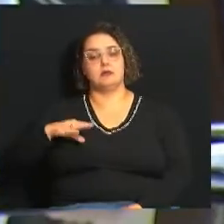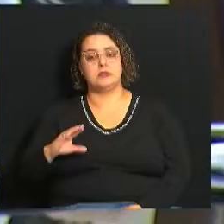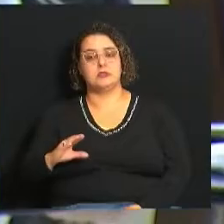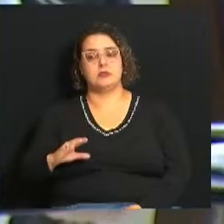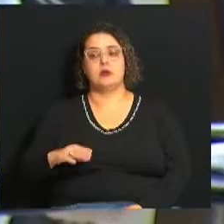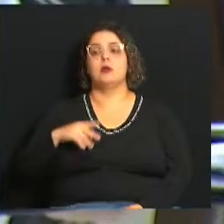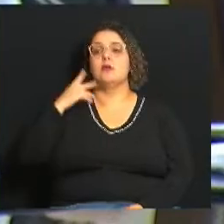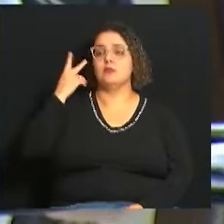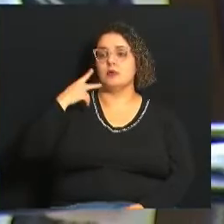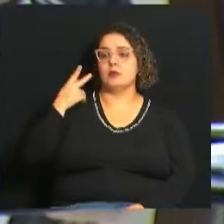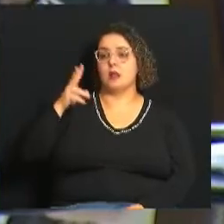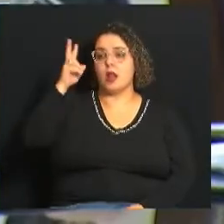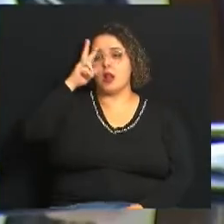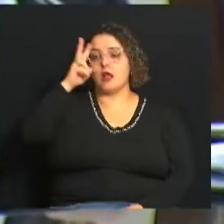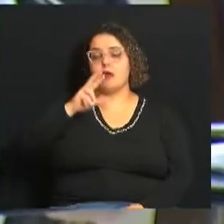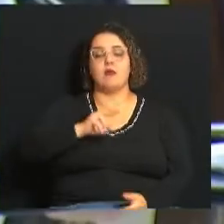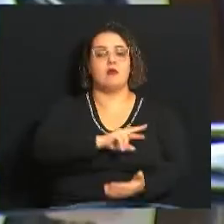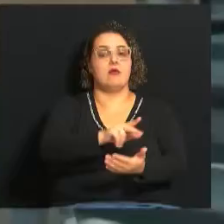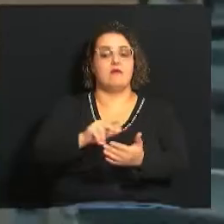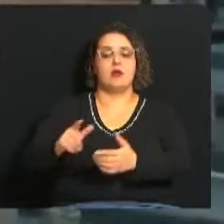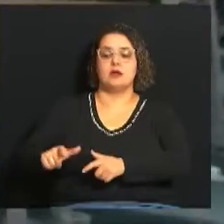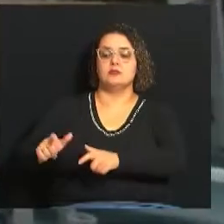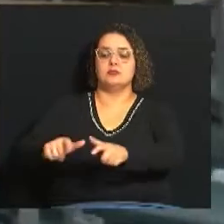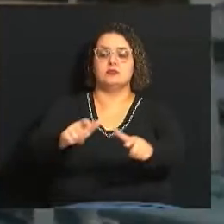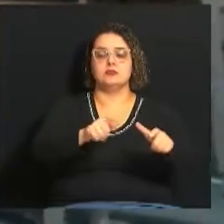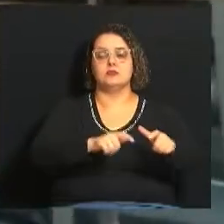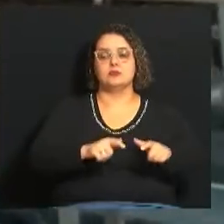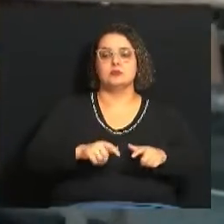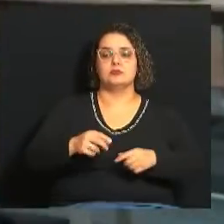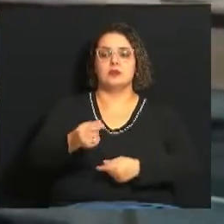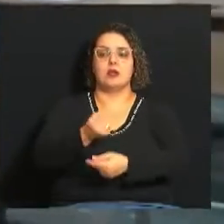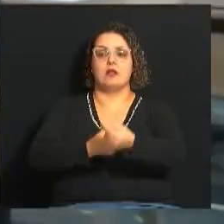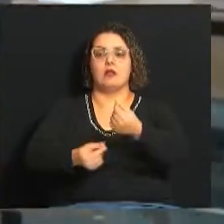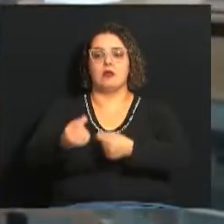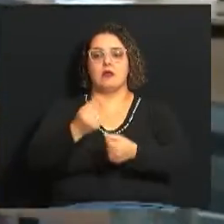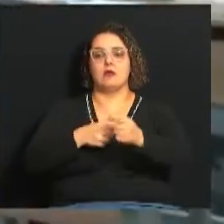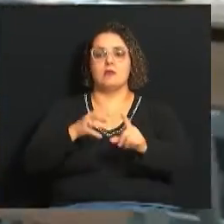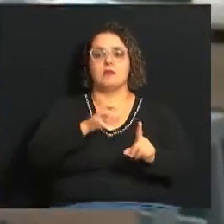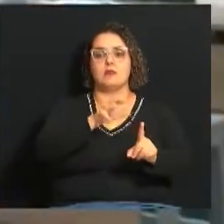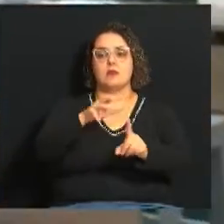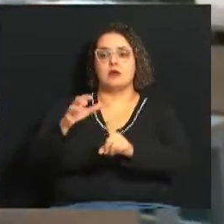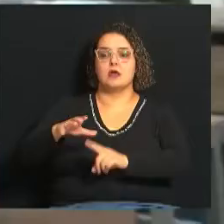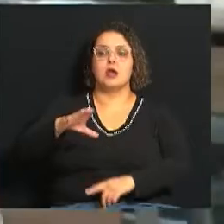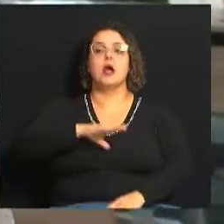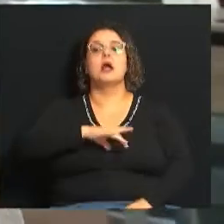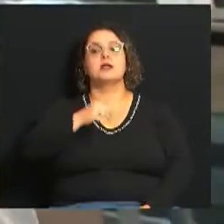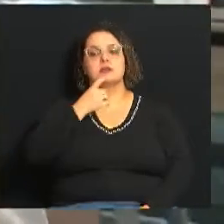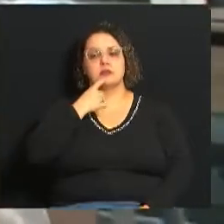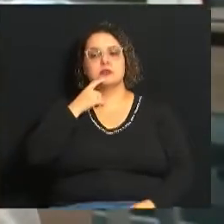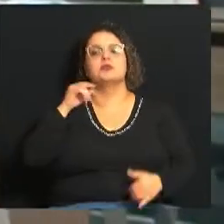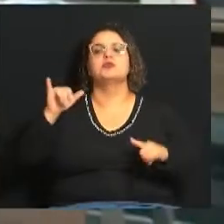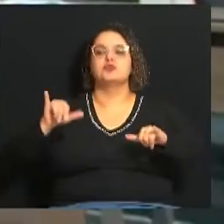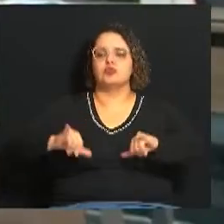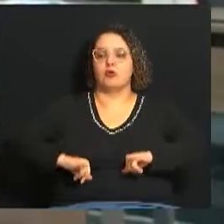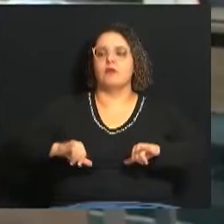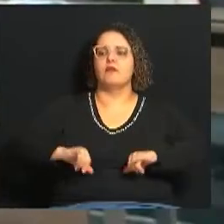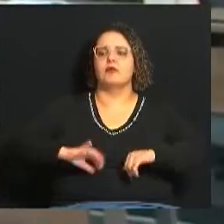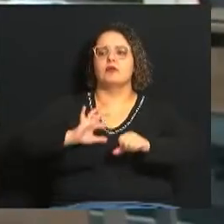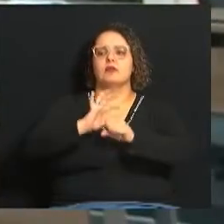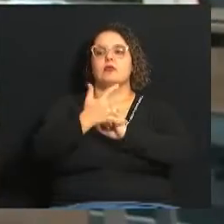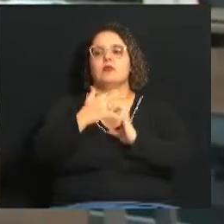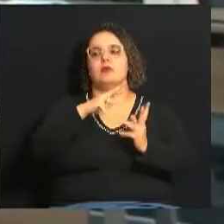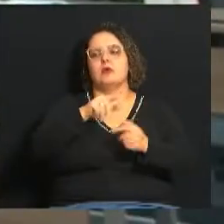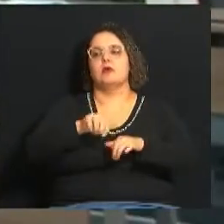lembra que muitos setores da economia foram afetados. Eu acho que a cidade sofreu muito com a pandemia de Covid-19,